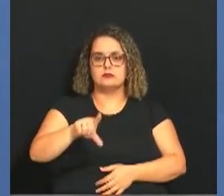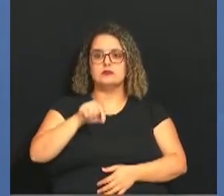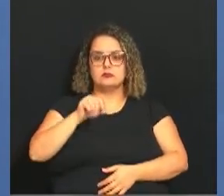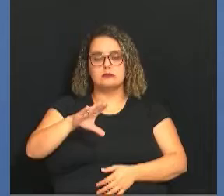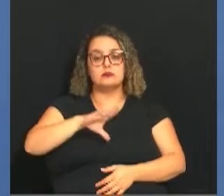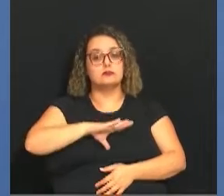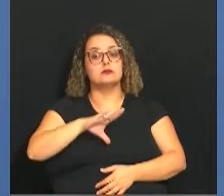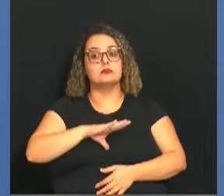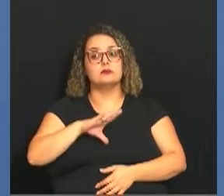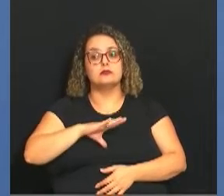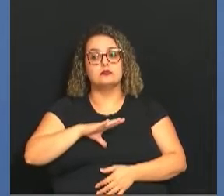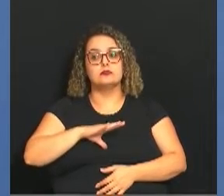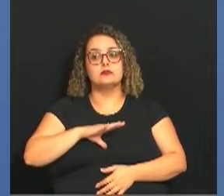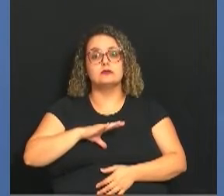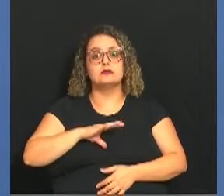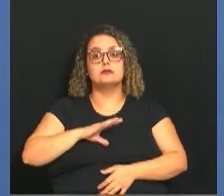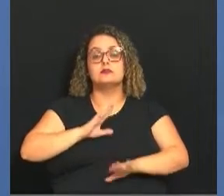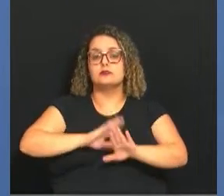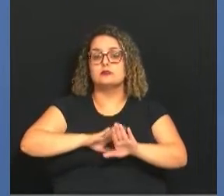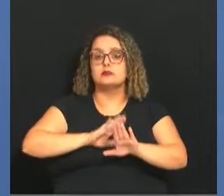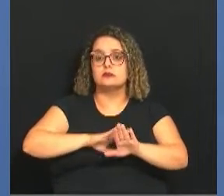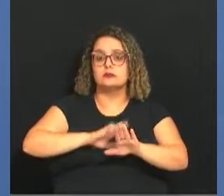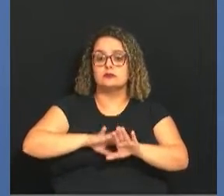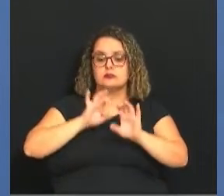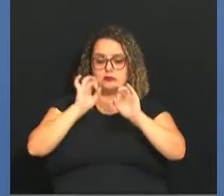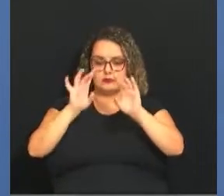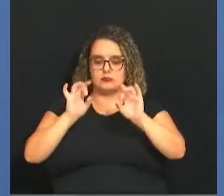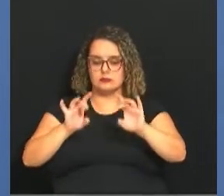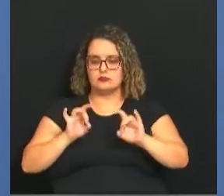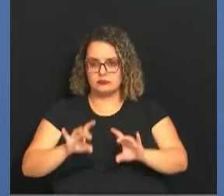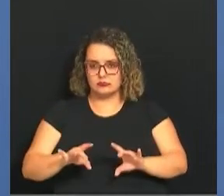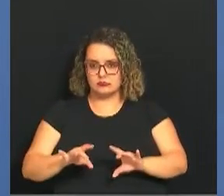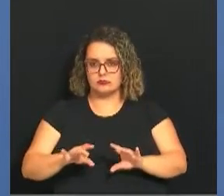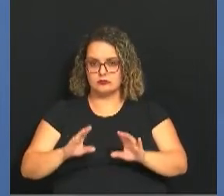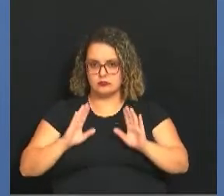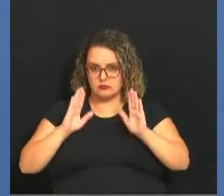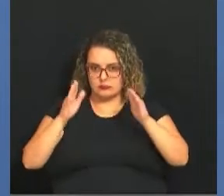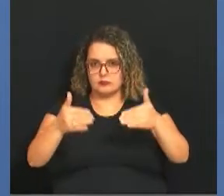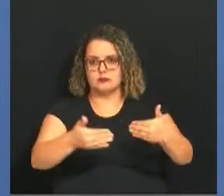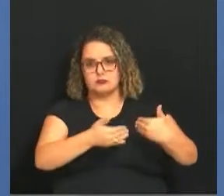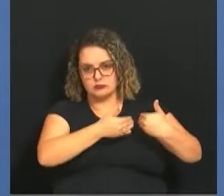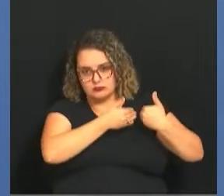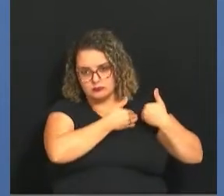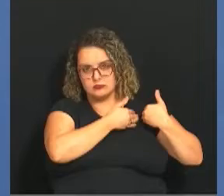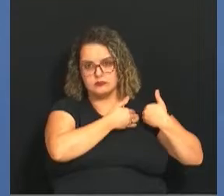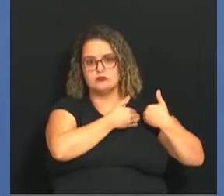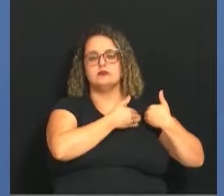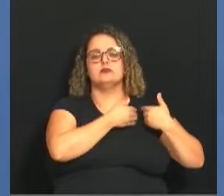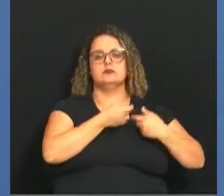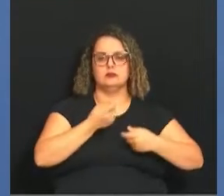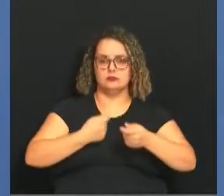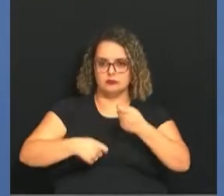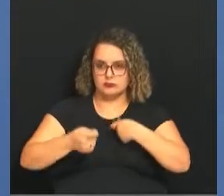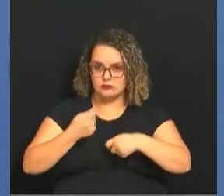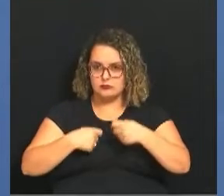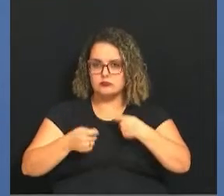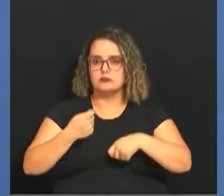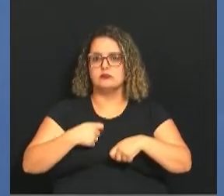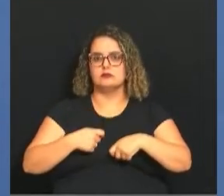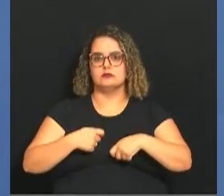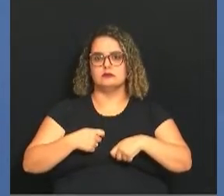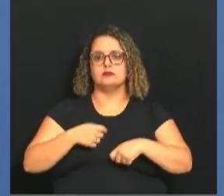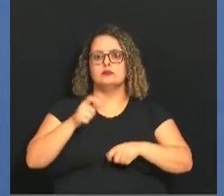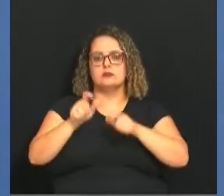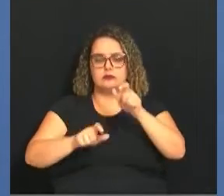de mecanismos destinados especificamente a responsabilizar administrativamente as pessoas jurídicas